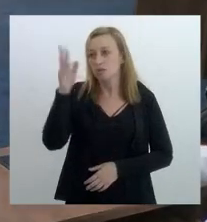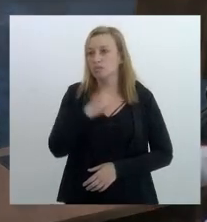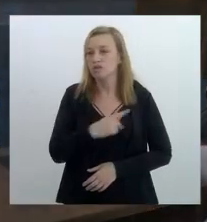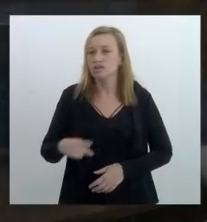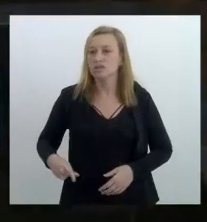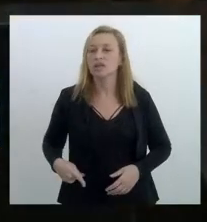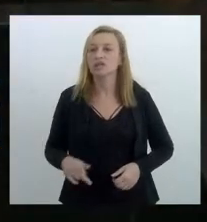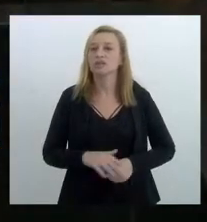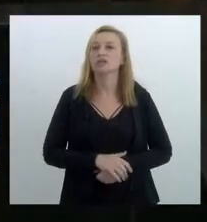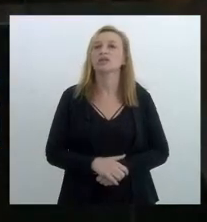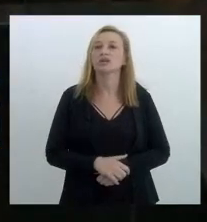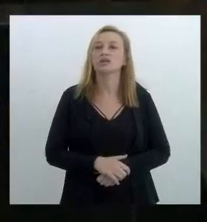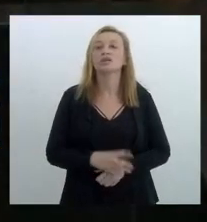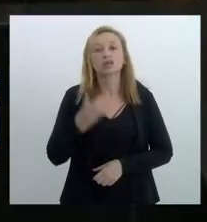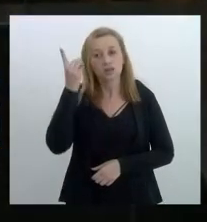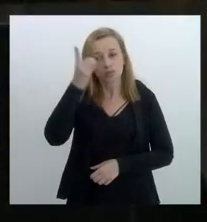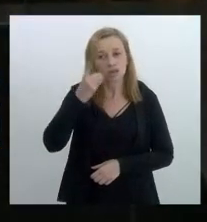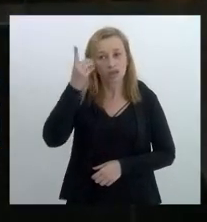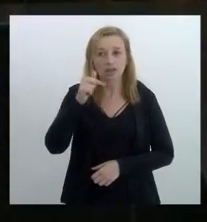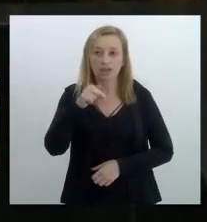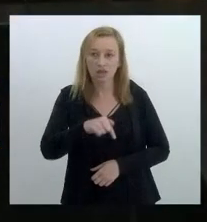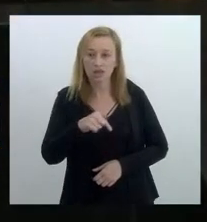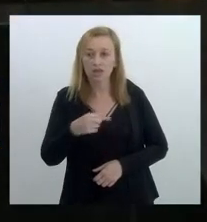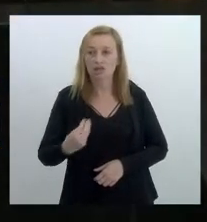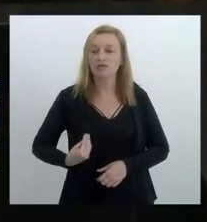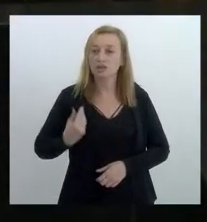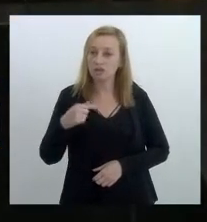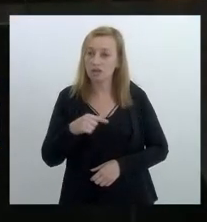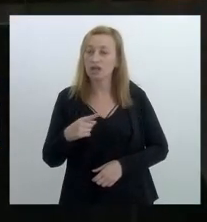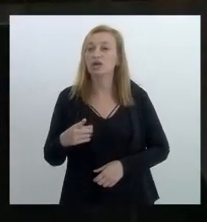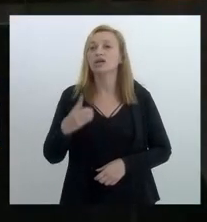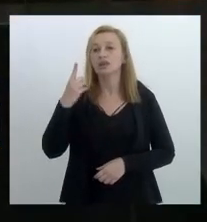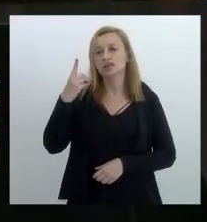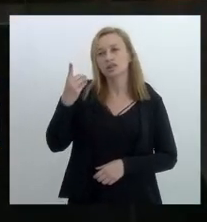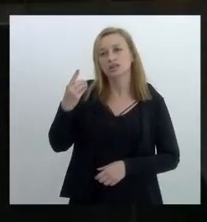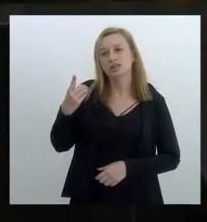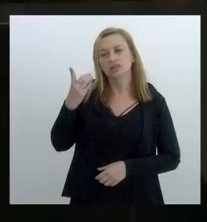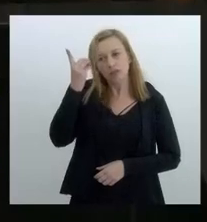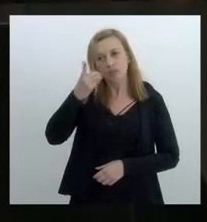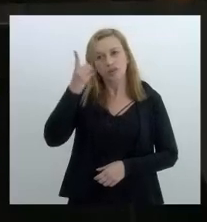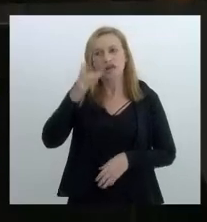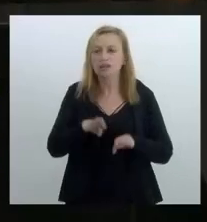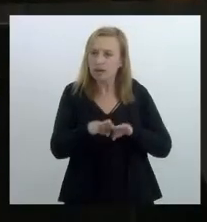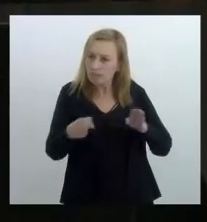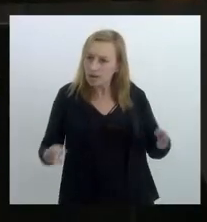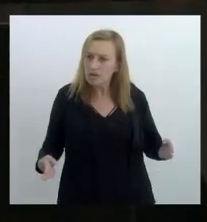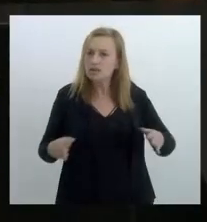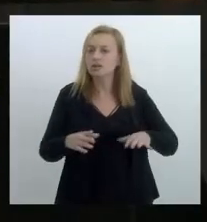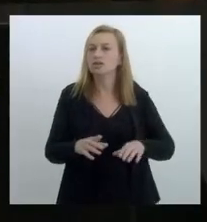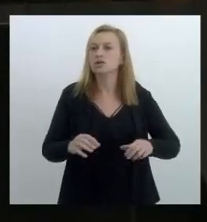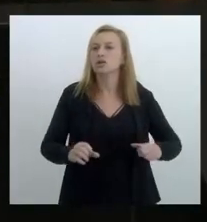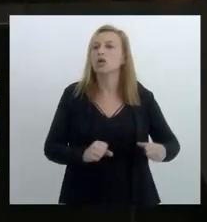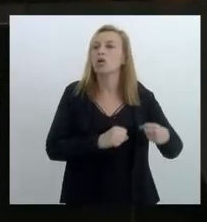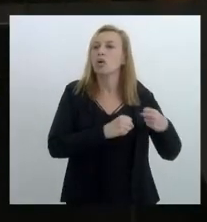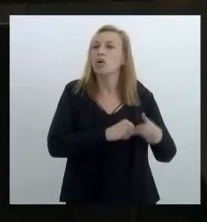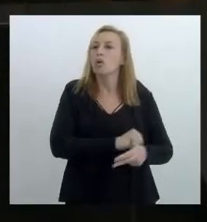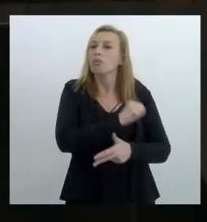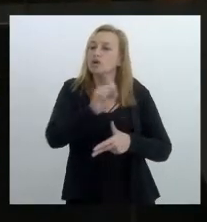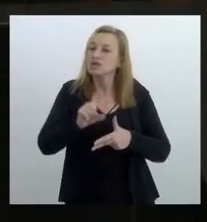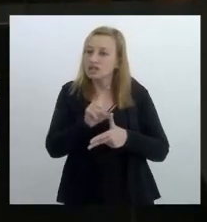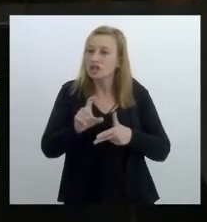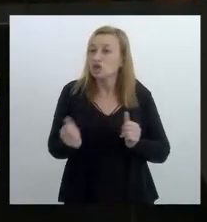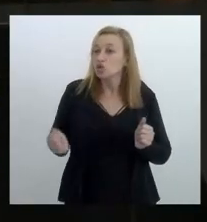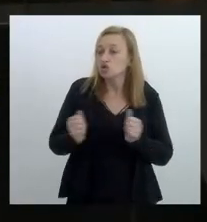presidente, deputadas aqui presentes, deputados, a mesa que traz aí o Poder Executivo junto